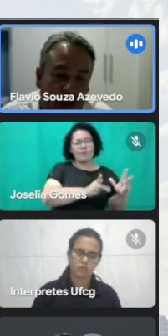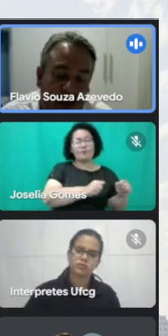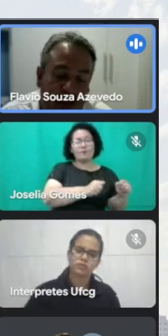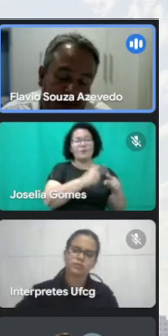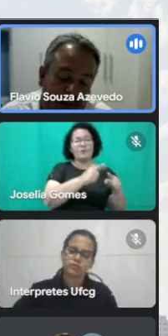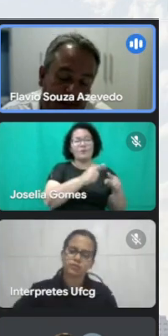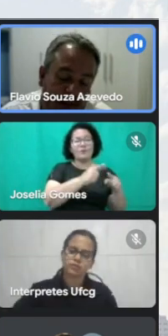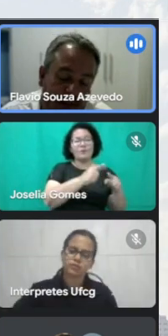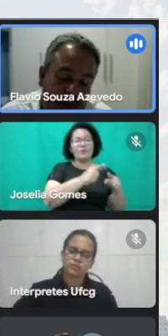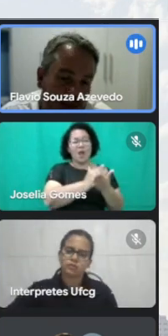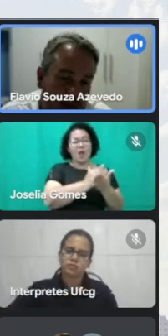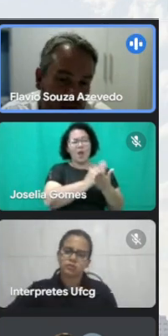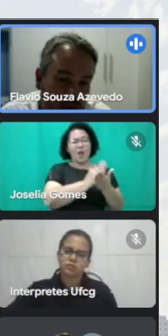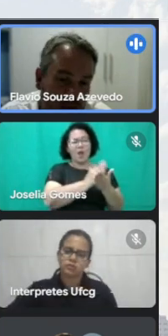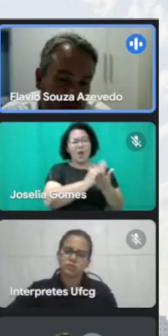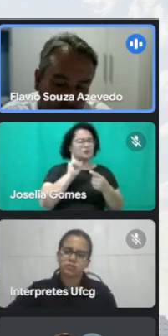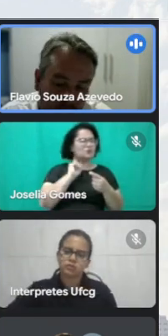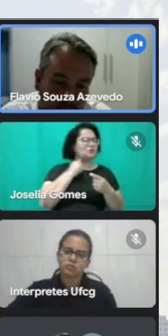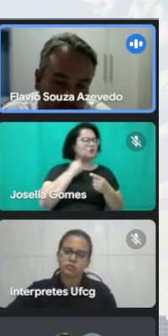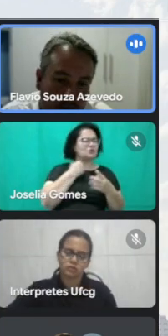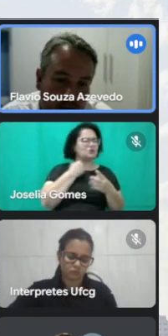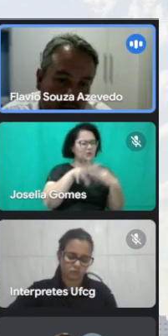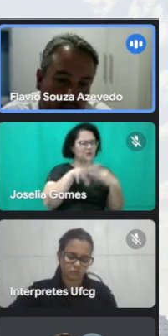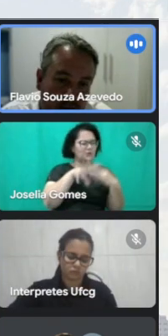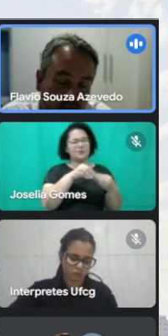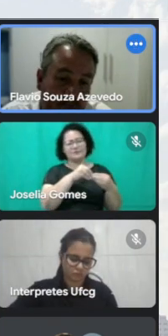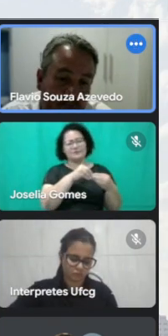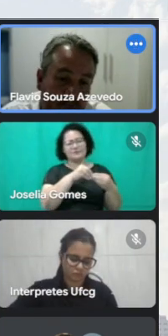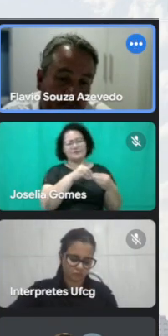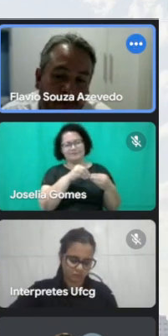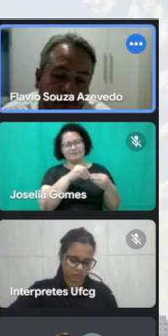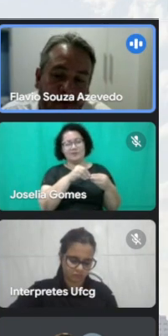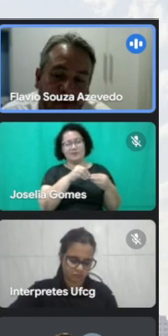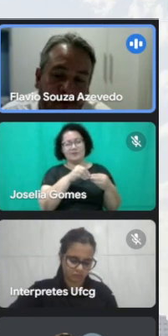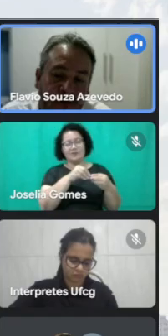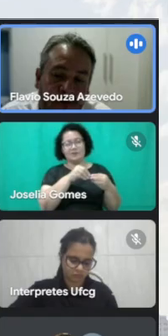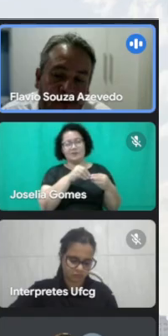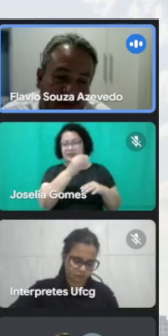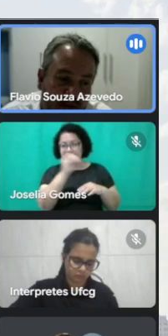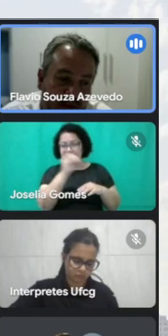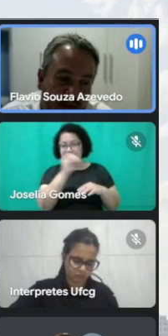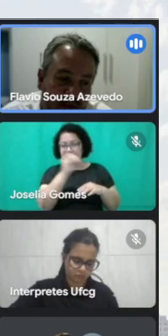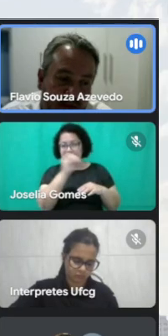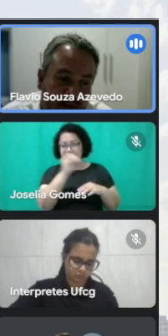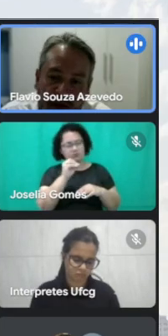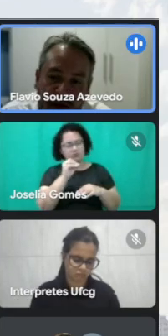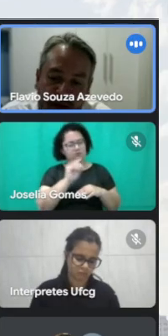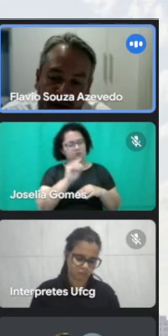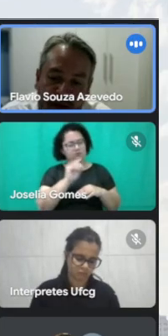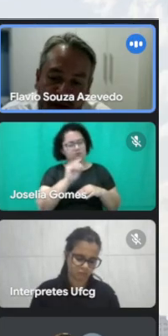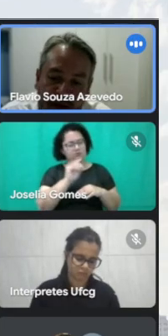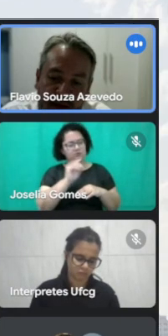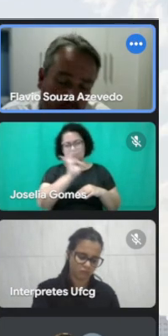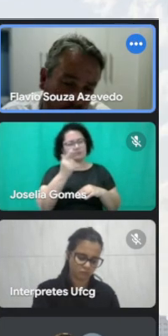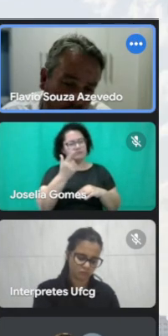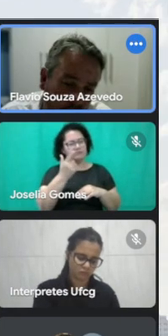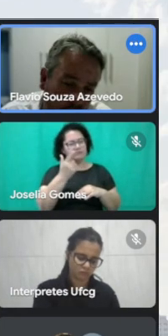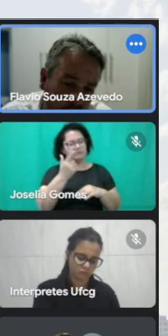contaminantes, esse processo ele não é 100%, de maneira nenhuma, né? A gente vai ver aí no final um gráfico que